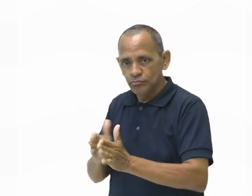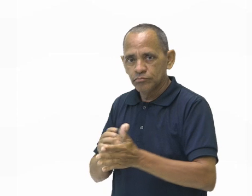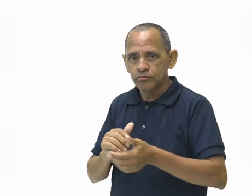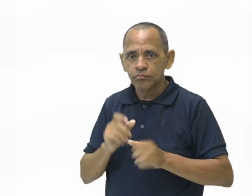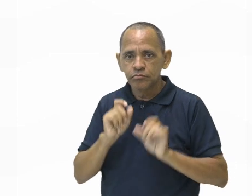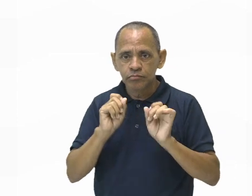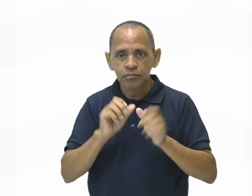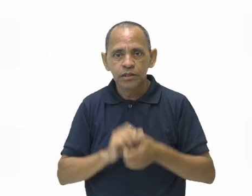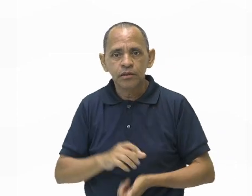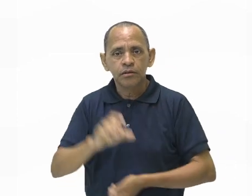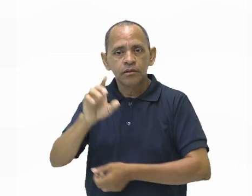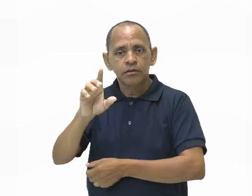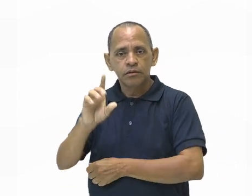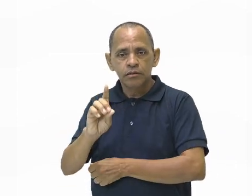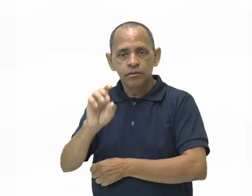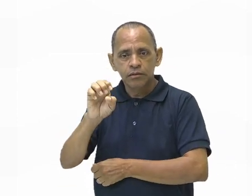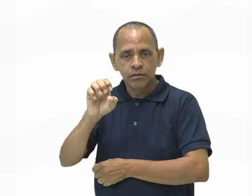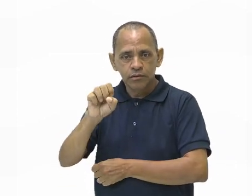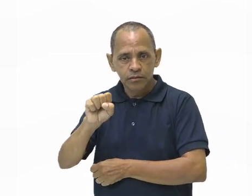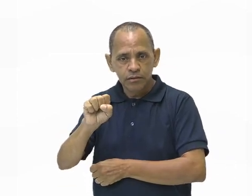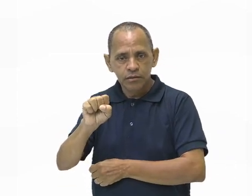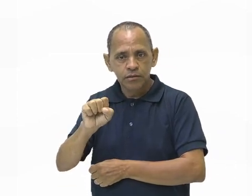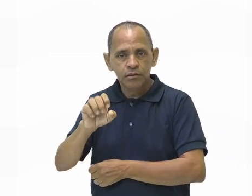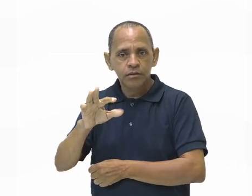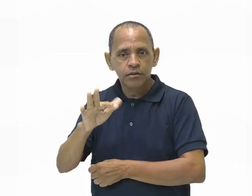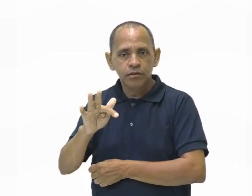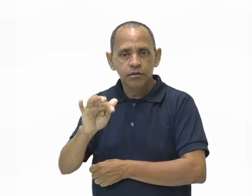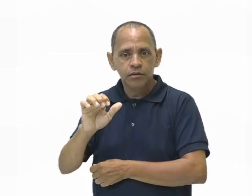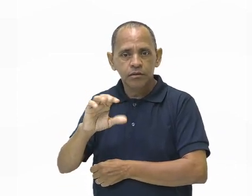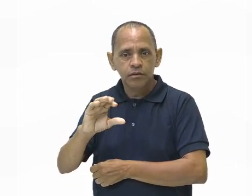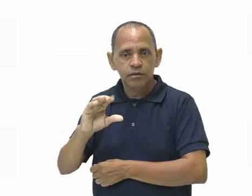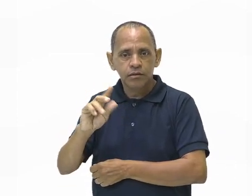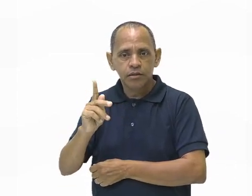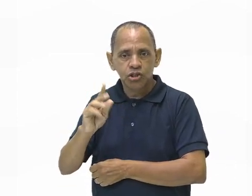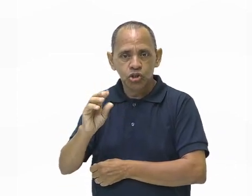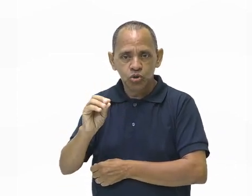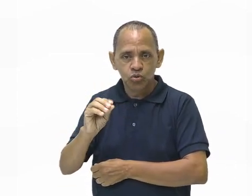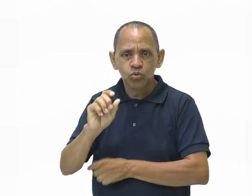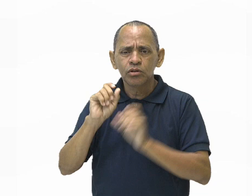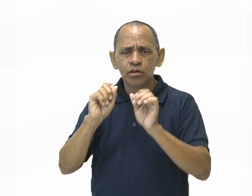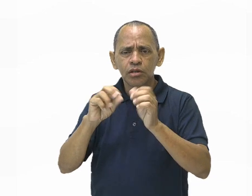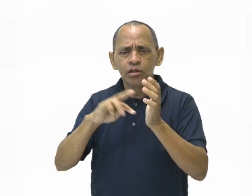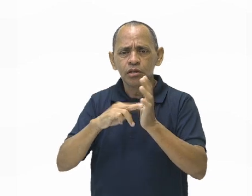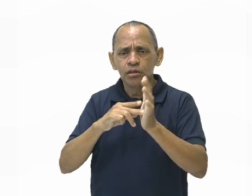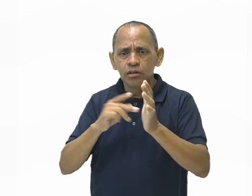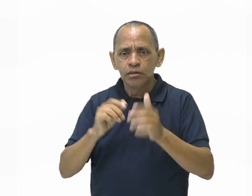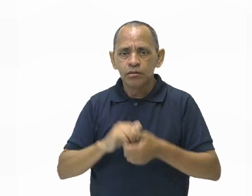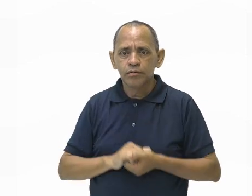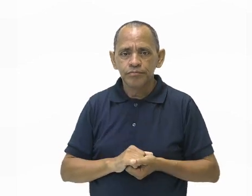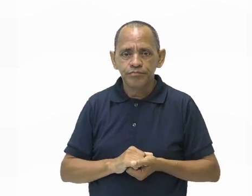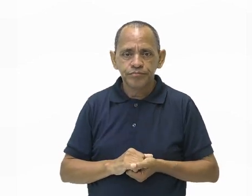parte, né, da estrutura, o desfecho. Vamos ver o que é o desfecho?